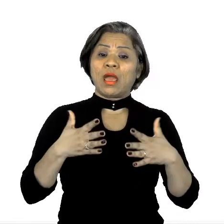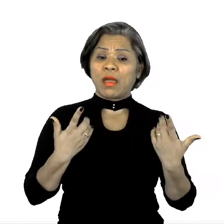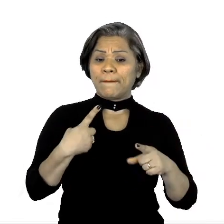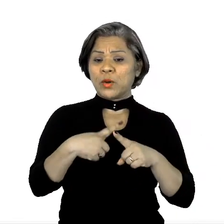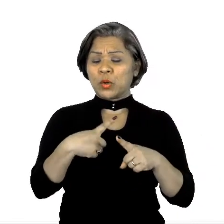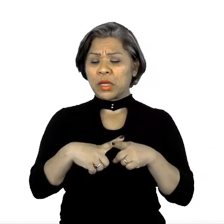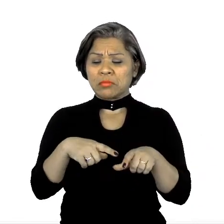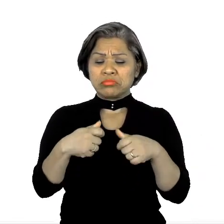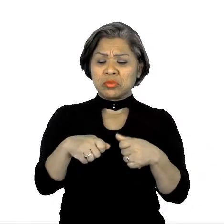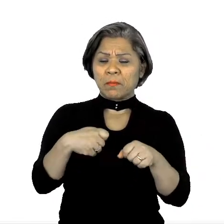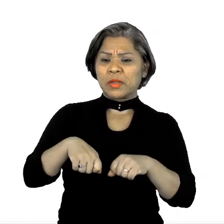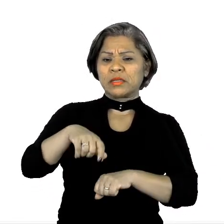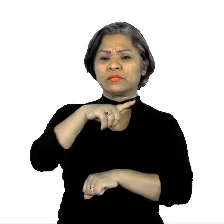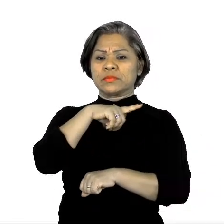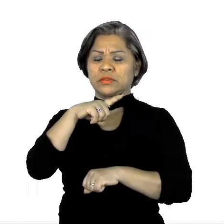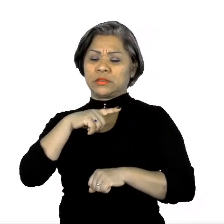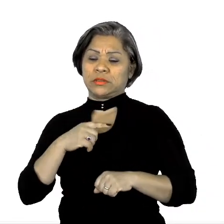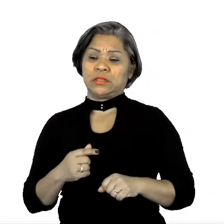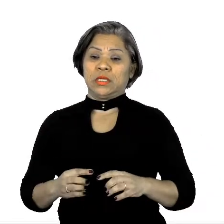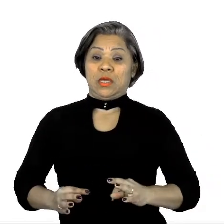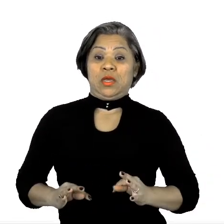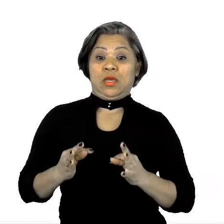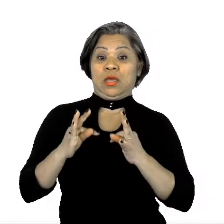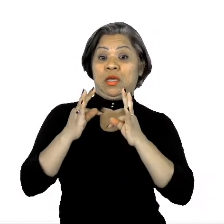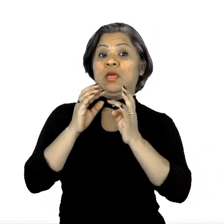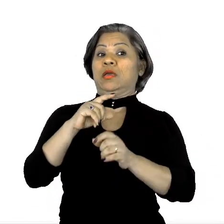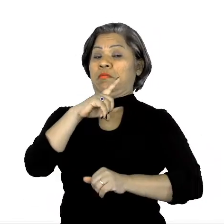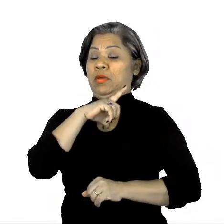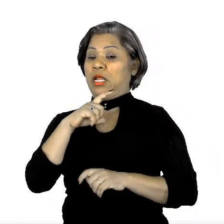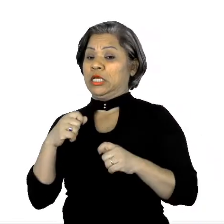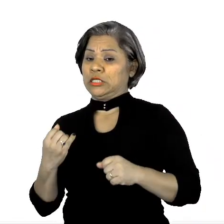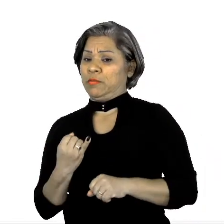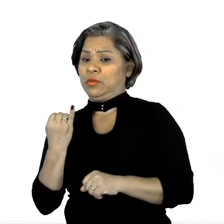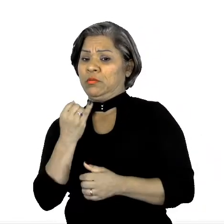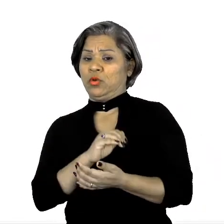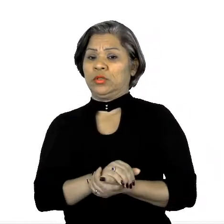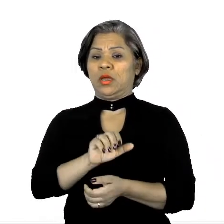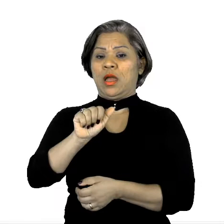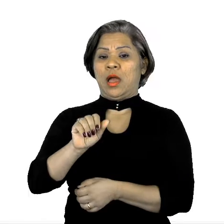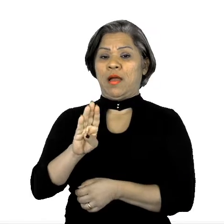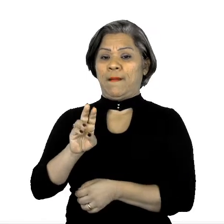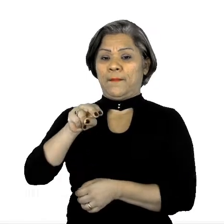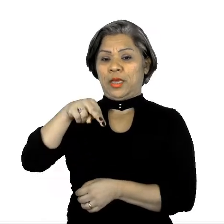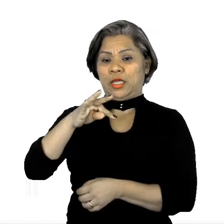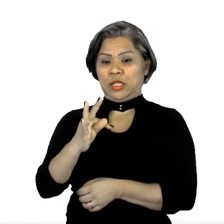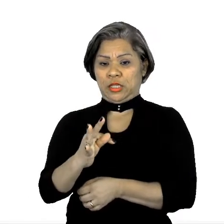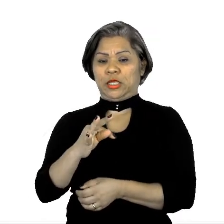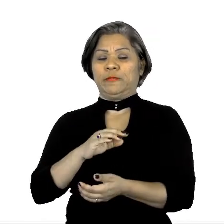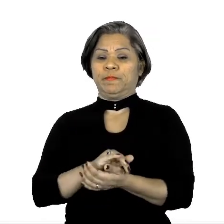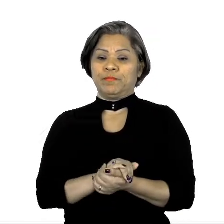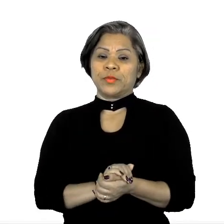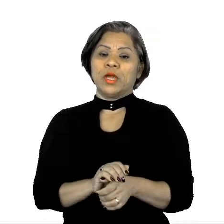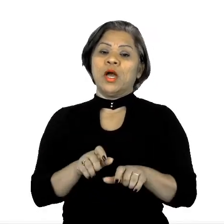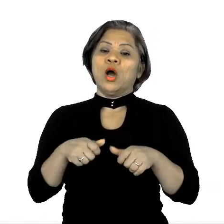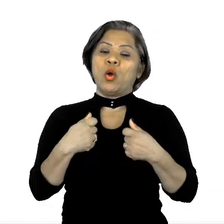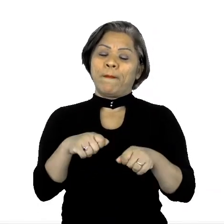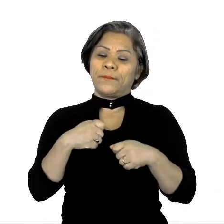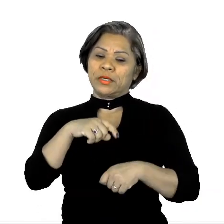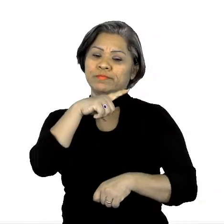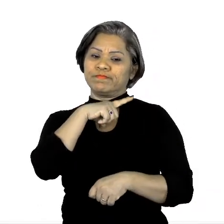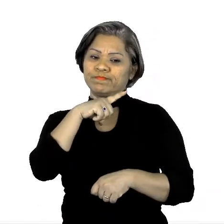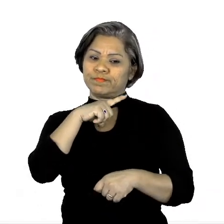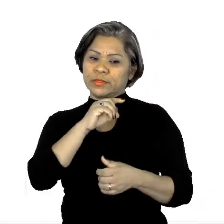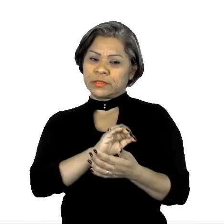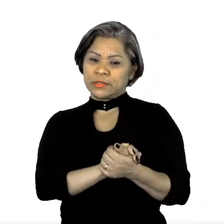vezes regulados pela BNT, Associação Brasileira de Normas Técnicas, uma vez que cumprem apenas a função específica